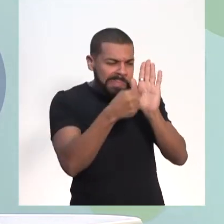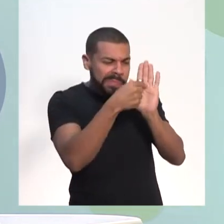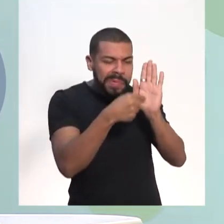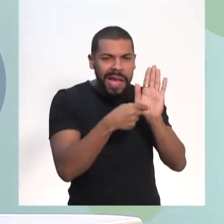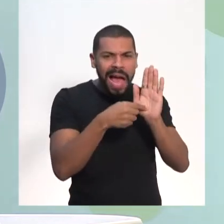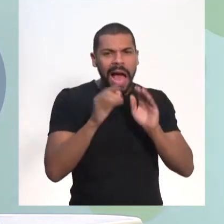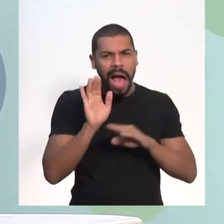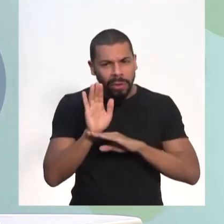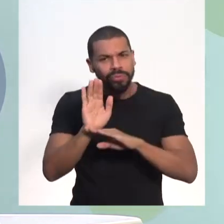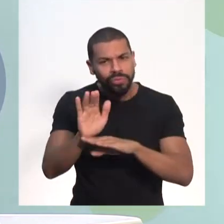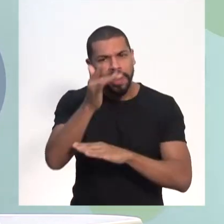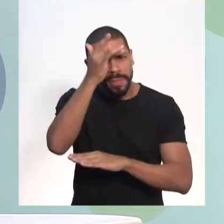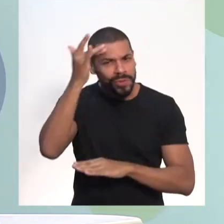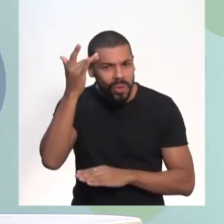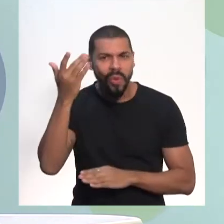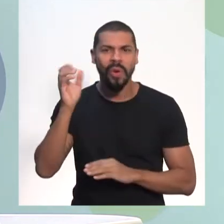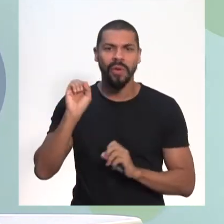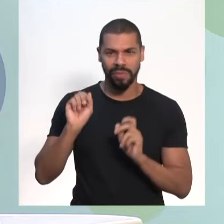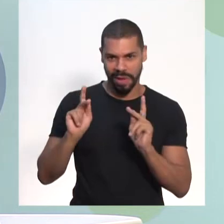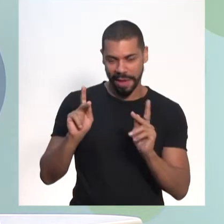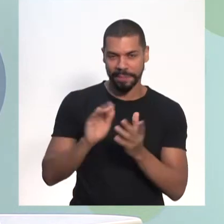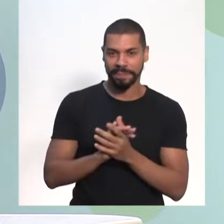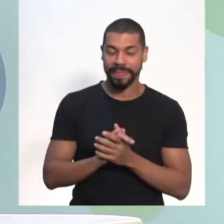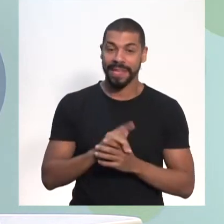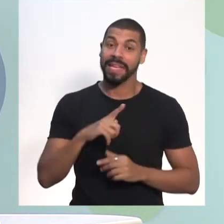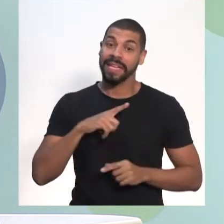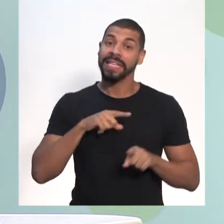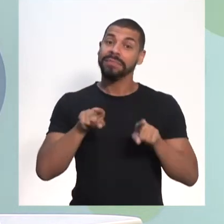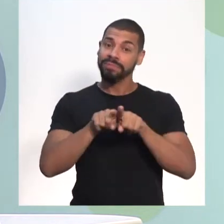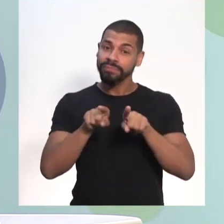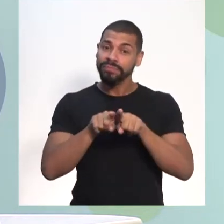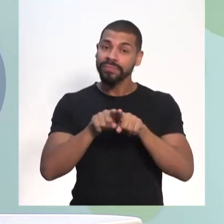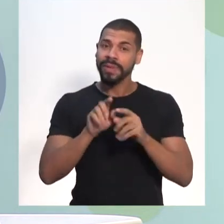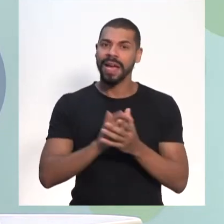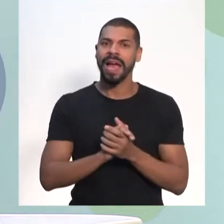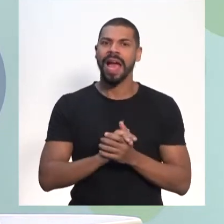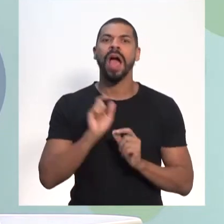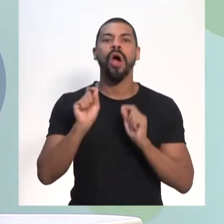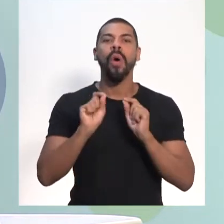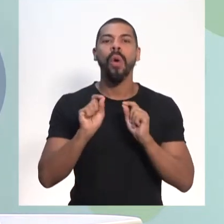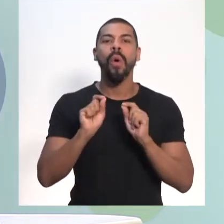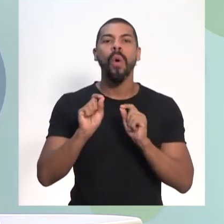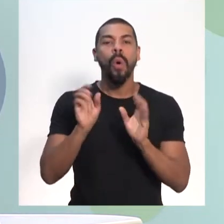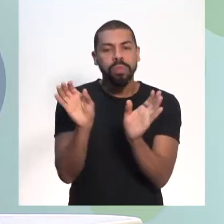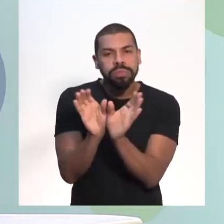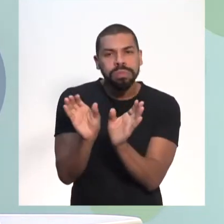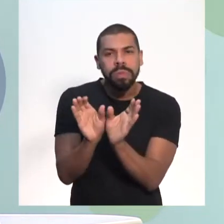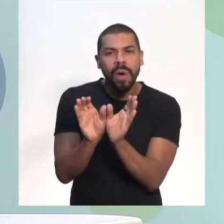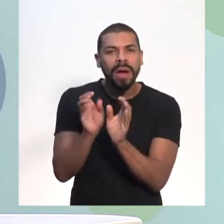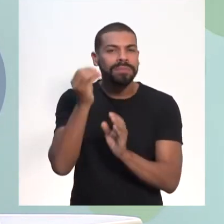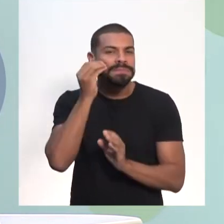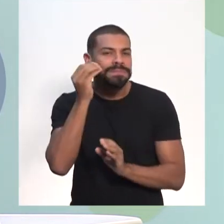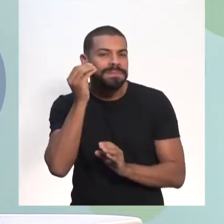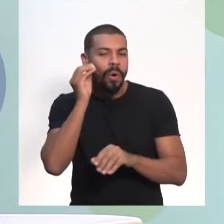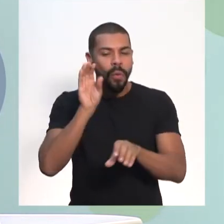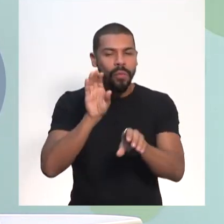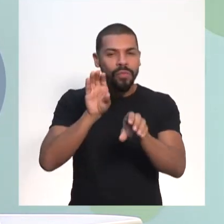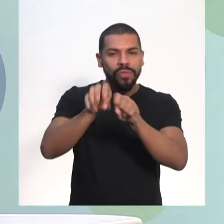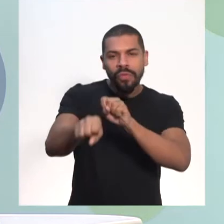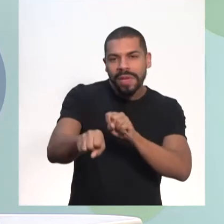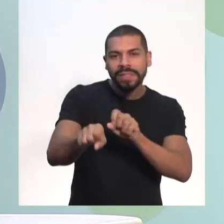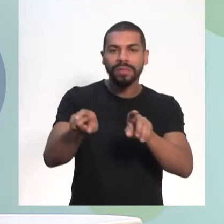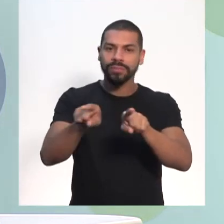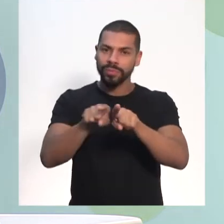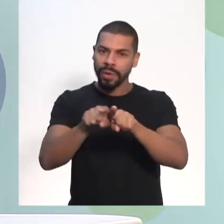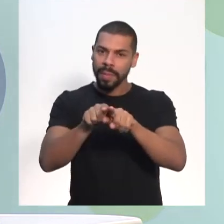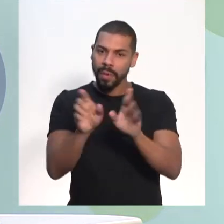ajude aquela pessoa que tem dificuldade. Como eu já disse anteriormente, a EFAP também está organizando algumas formações aí para a gente trabalhar com o uso